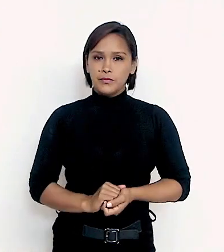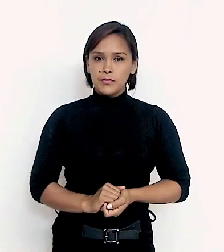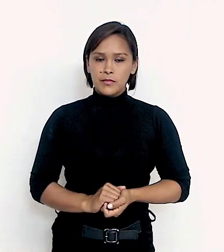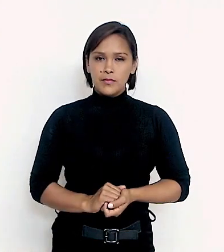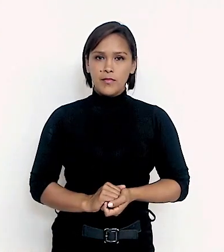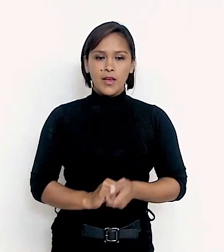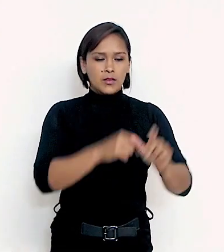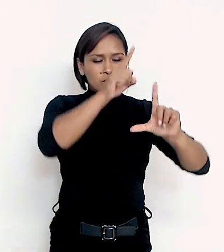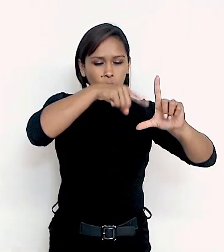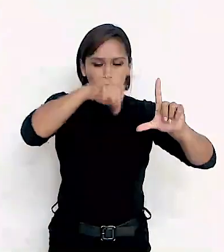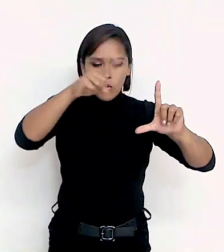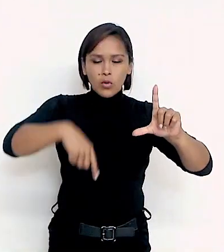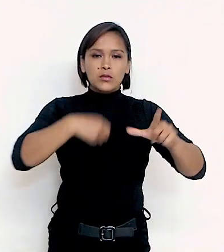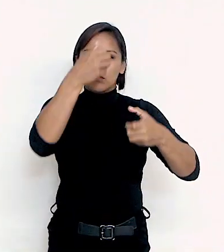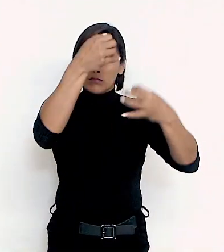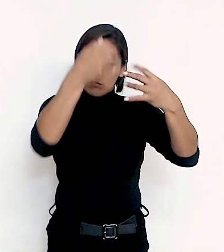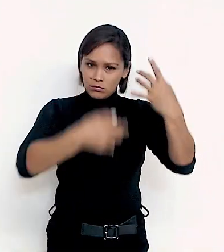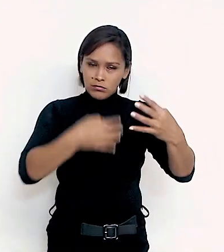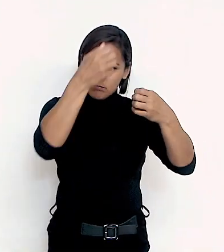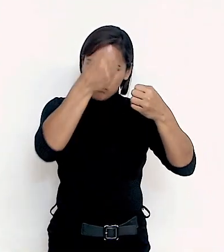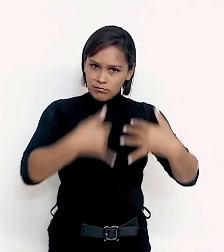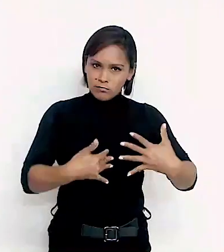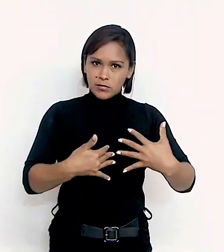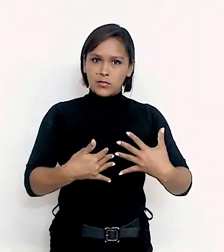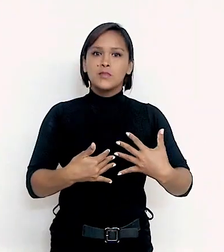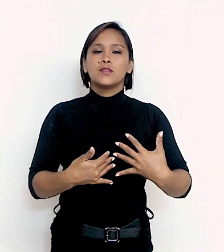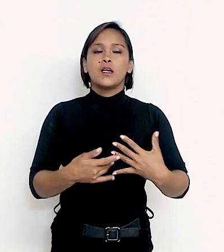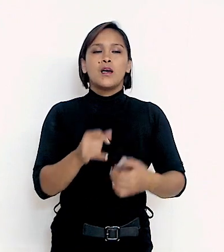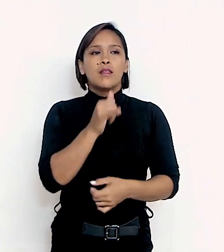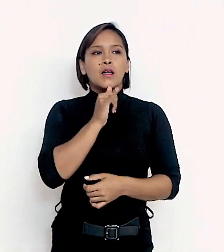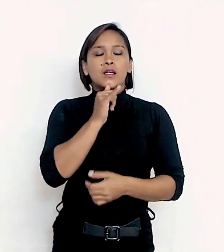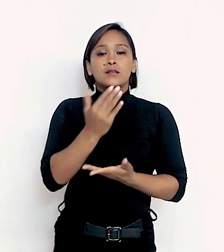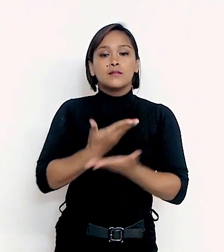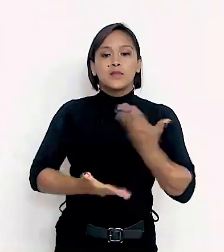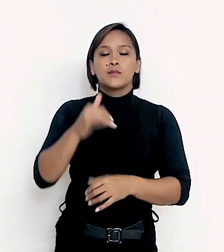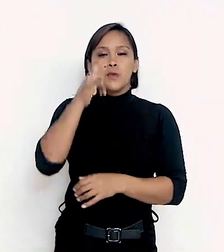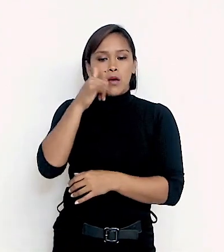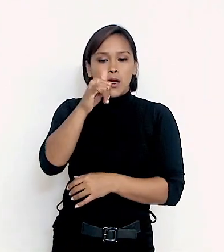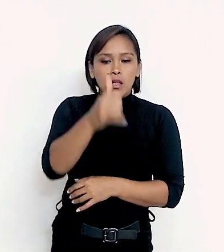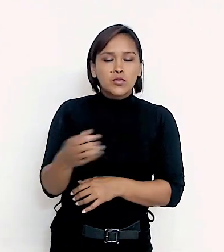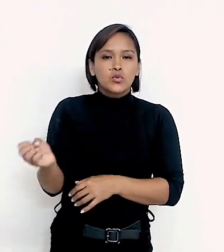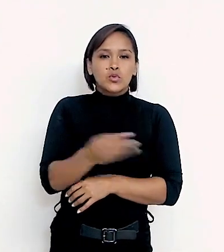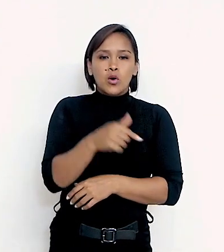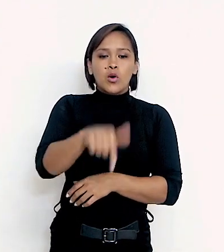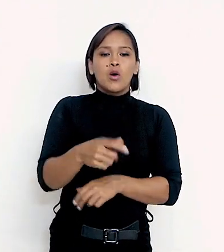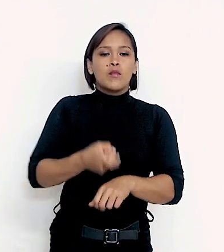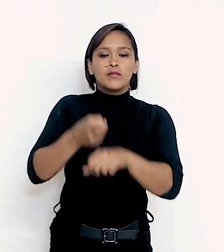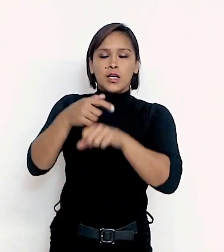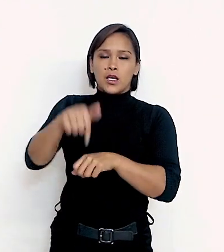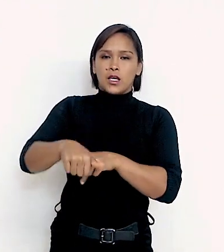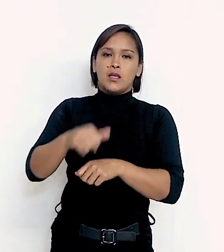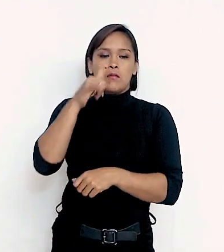ter esses dados todos que foram citados sobre é por exemplo a participação das energias renováveis na nossa matriz